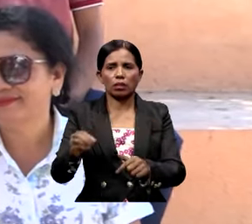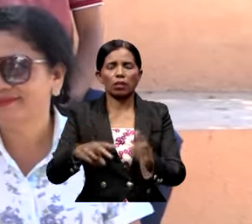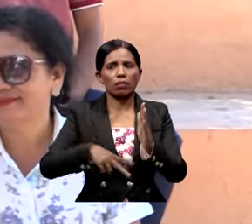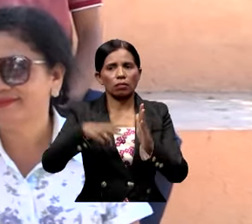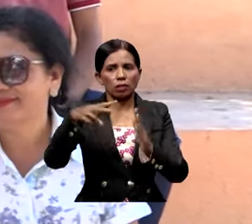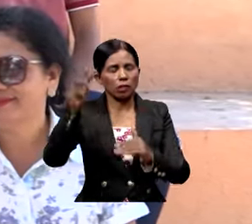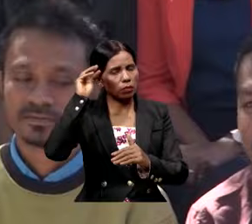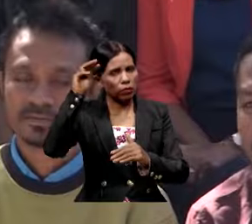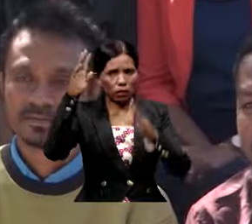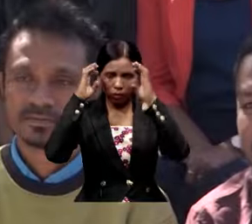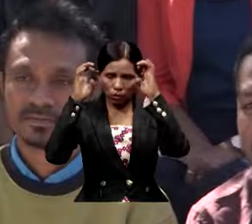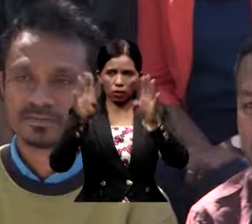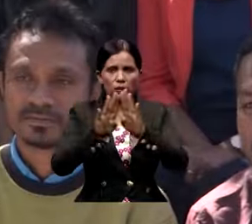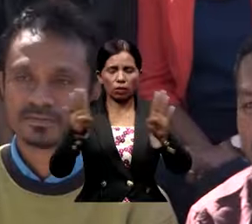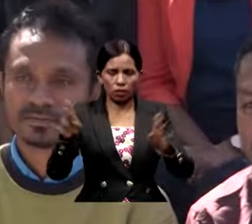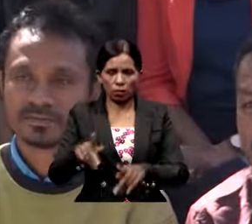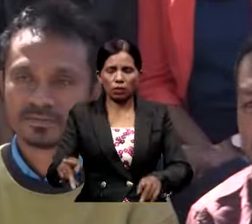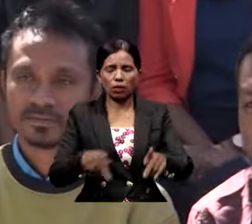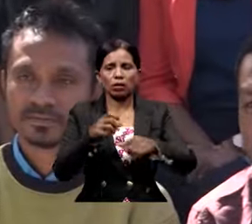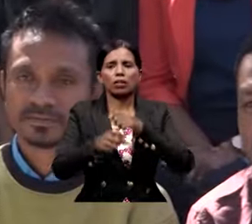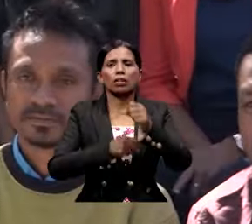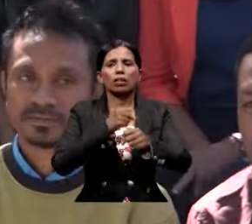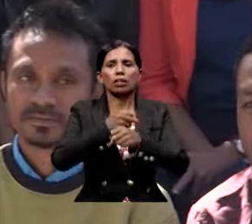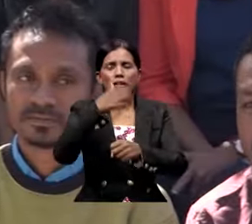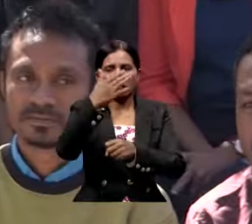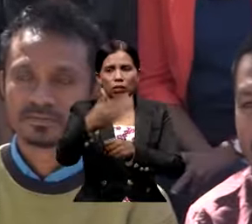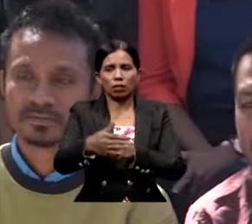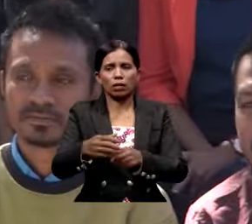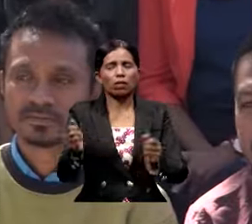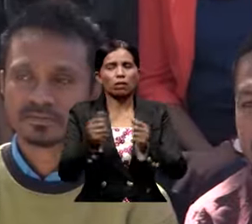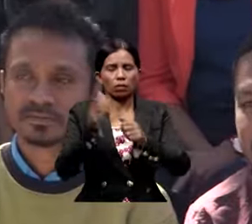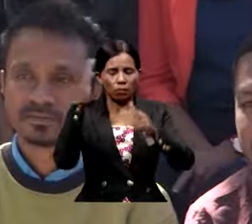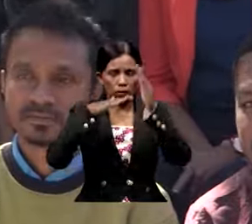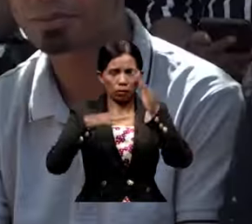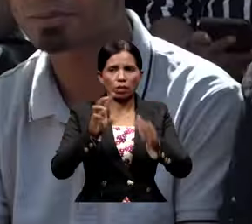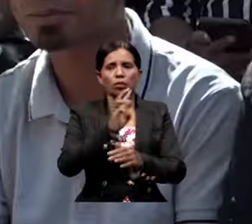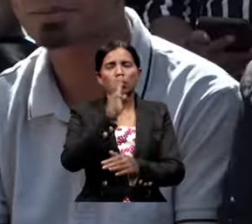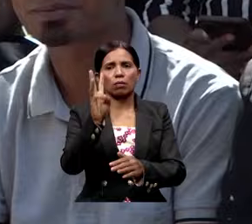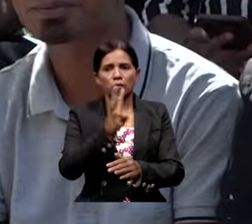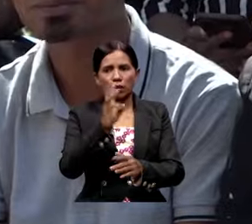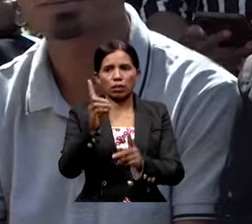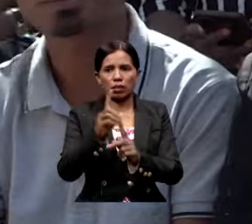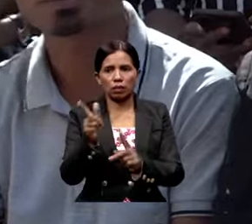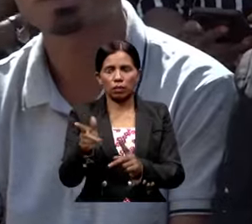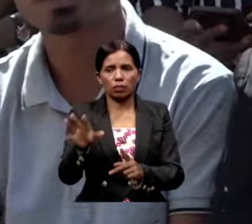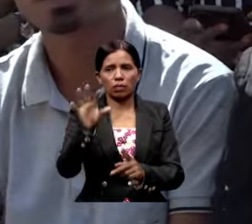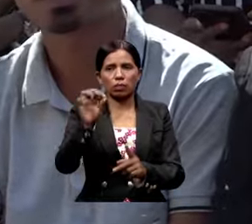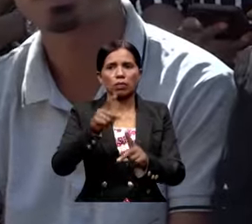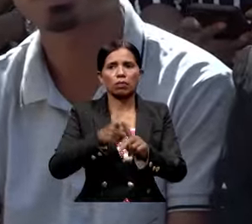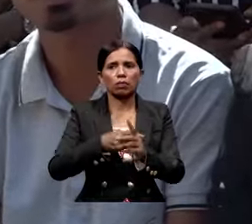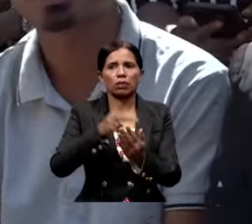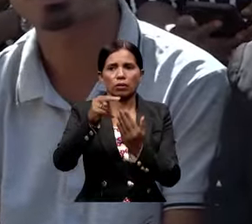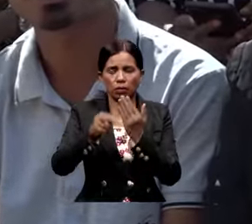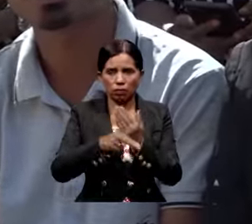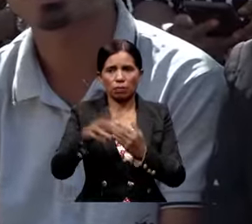nebe Ministério Educação se loke ba público iha tinangoin relaciona ho problema refere iha quarta loron ruanulu resincia fula novembro